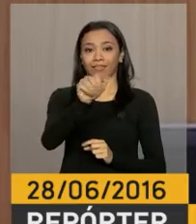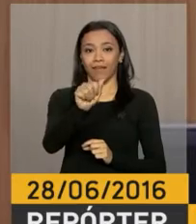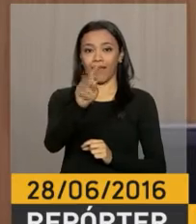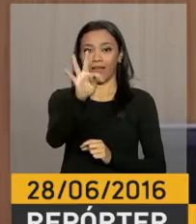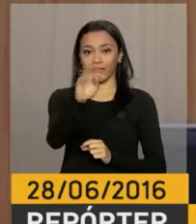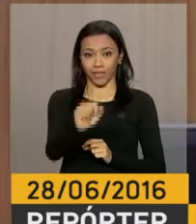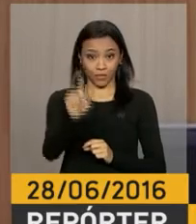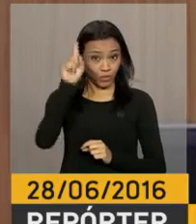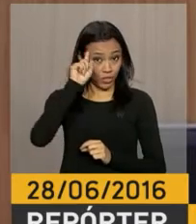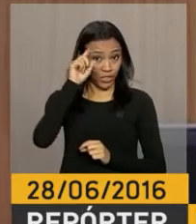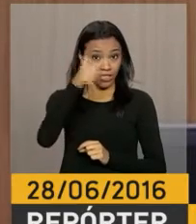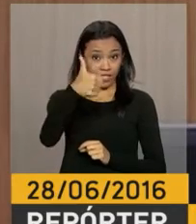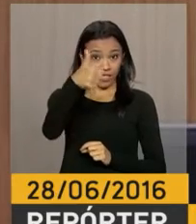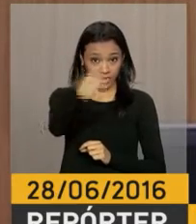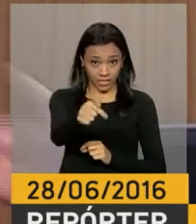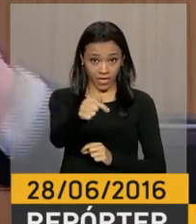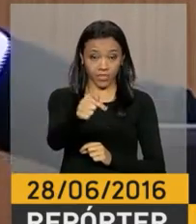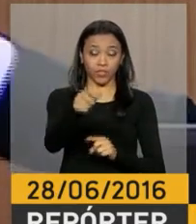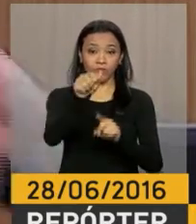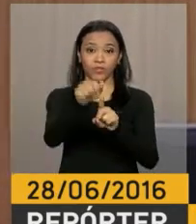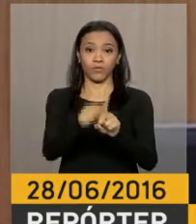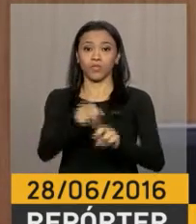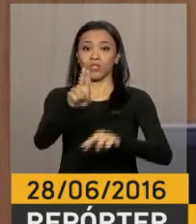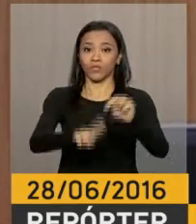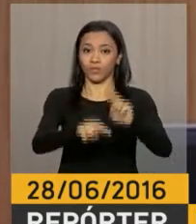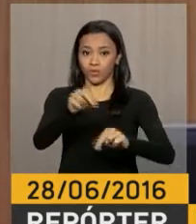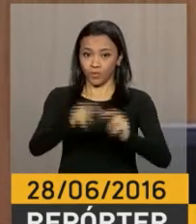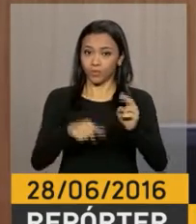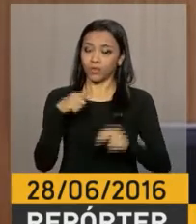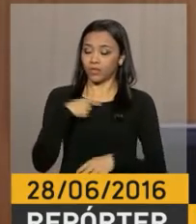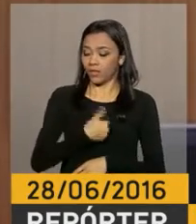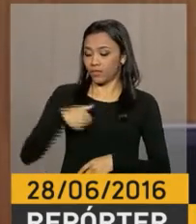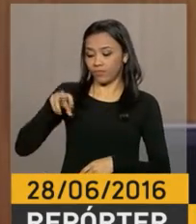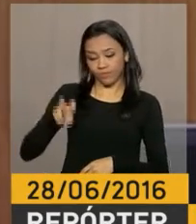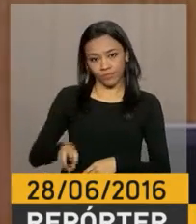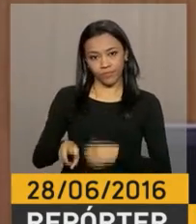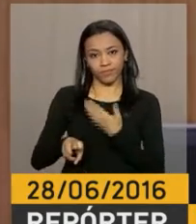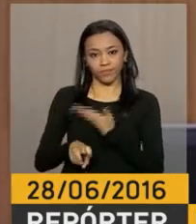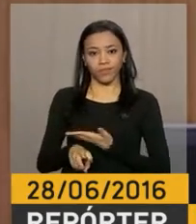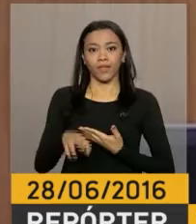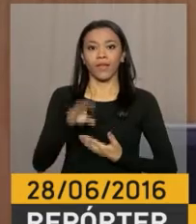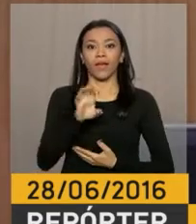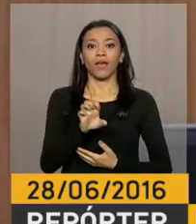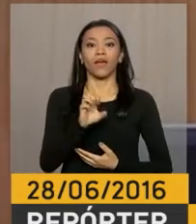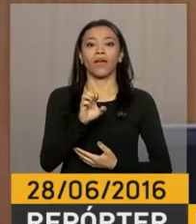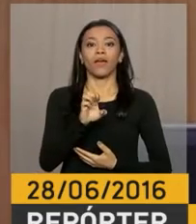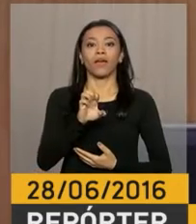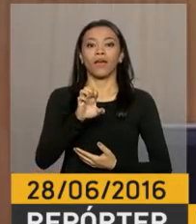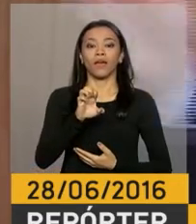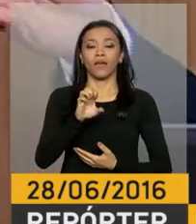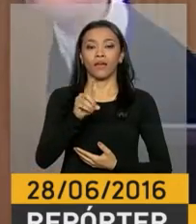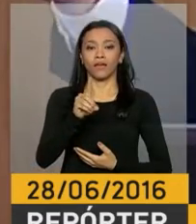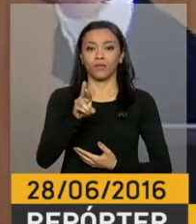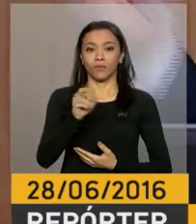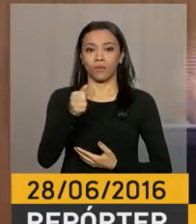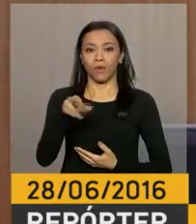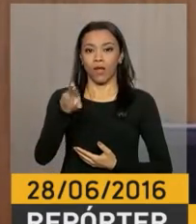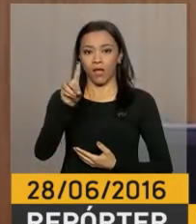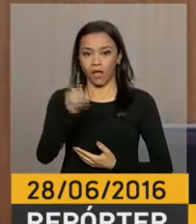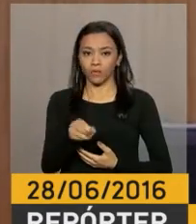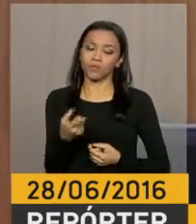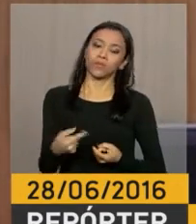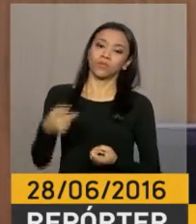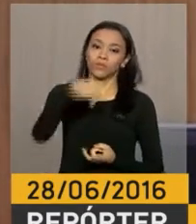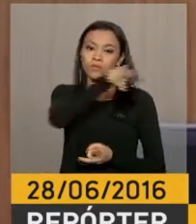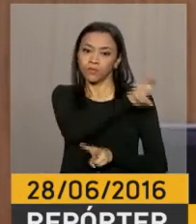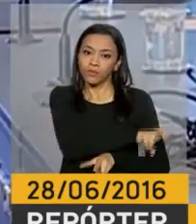dia 17 de junho. Antes de mais nada, eu tenho aqui comigo o Eduardo e o Túlio, que me acompanham nessa apresentação. É ali também o Eugênio, o Renato.